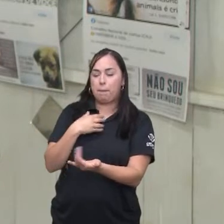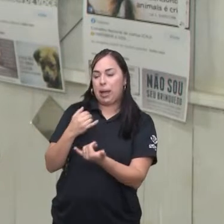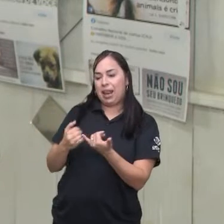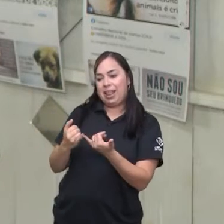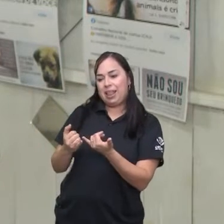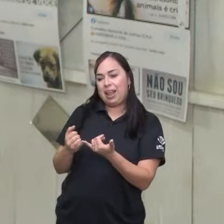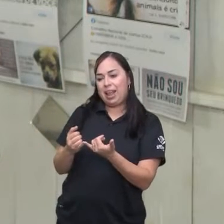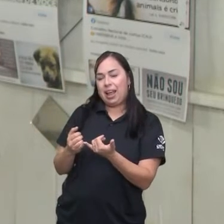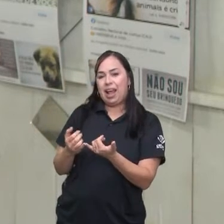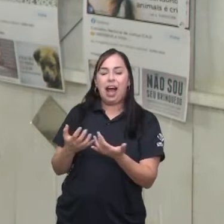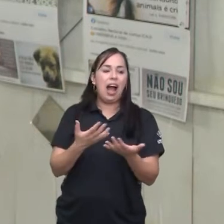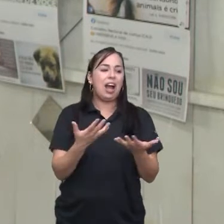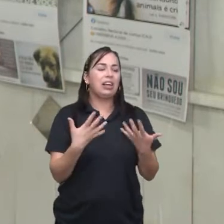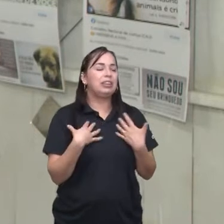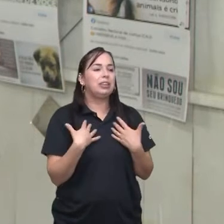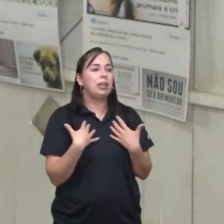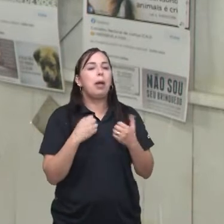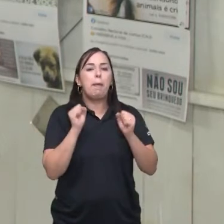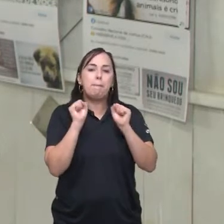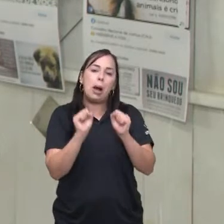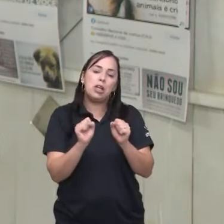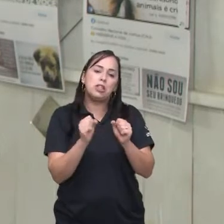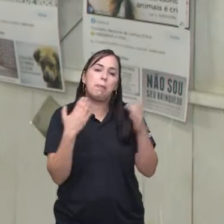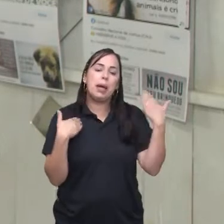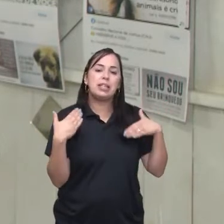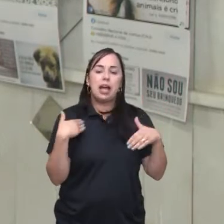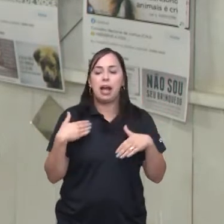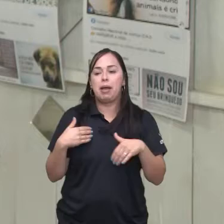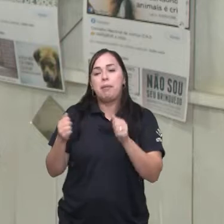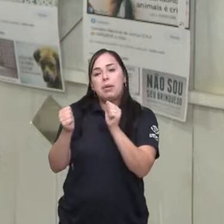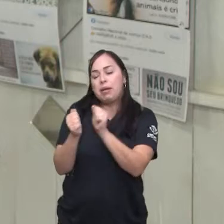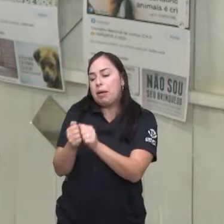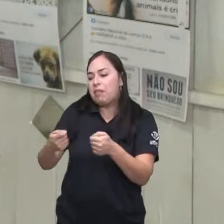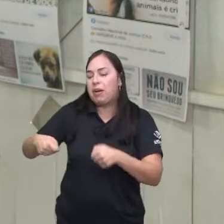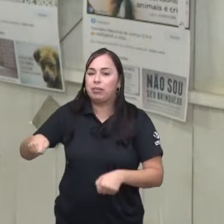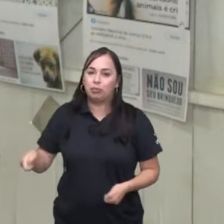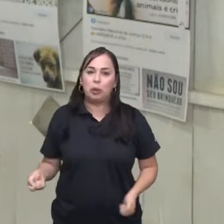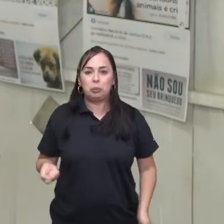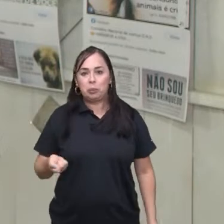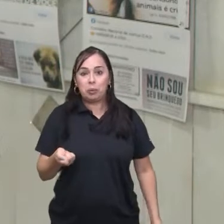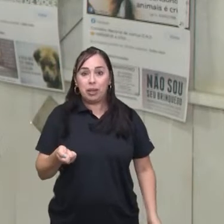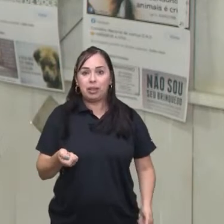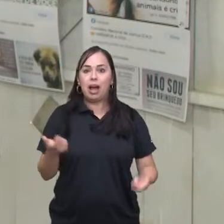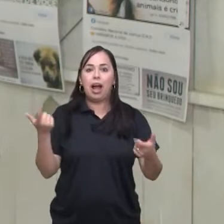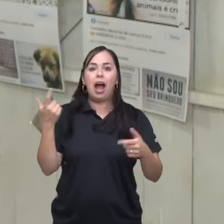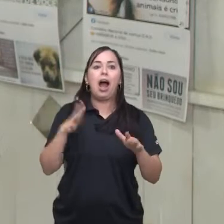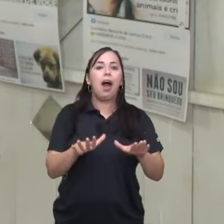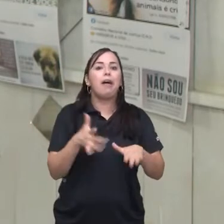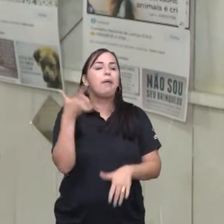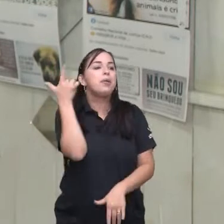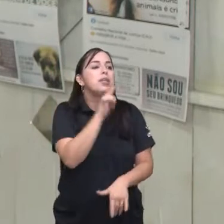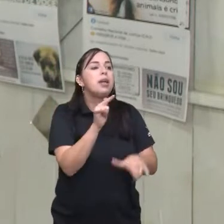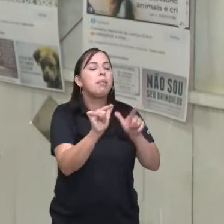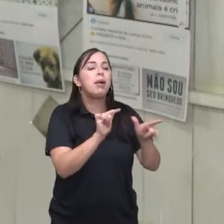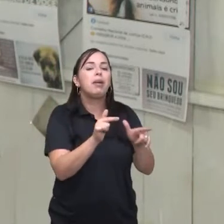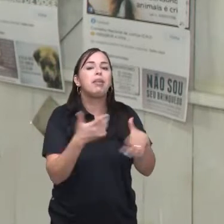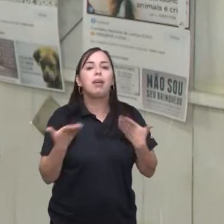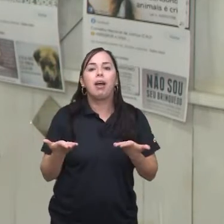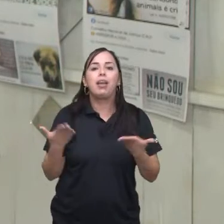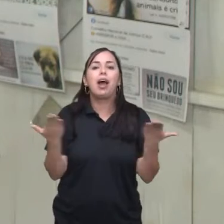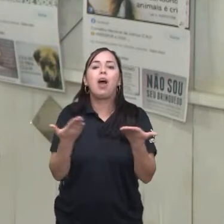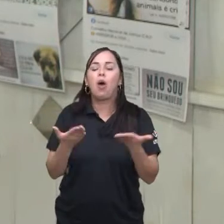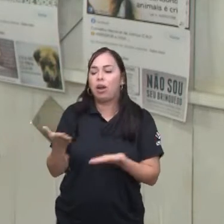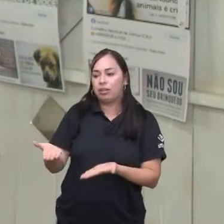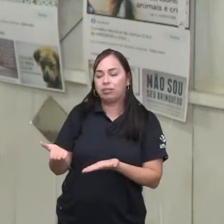visto como um hobby. Agora eu não tenho nada para fazer, agora eu posso passear, preciso de uma companhia. Puxa, consegui um emprego.